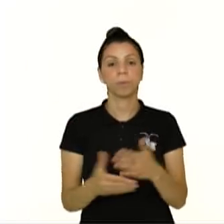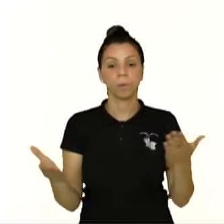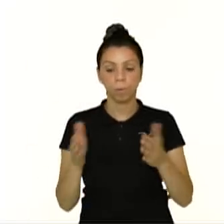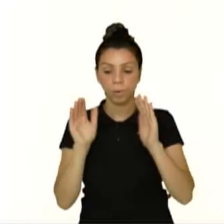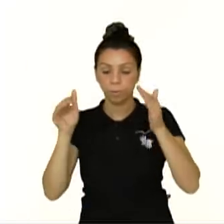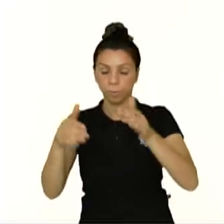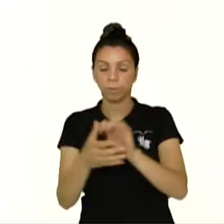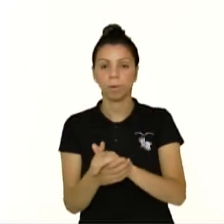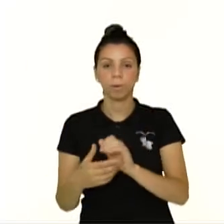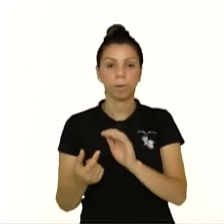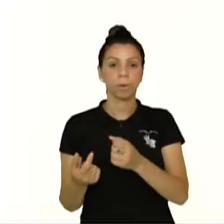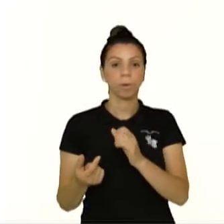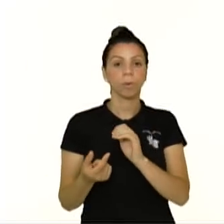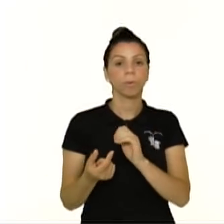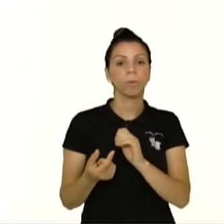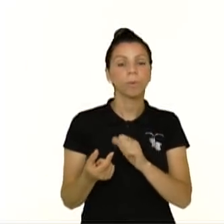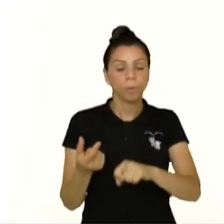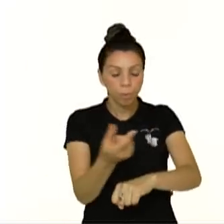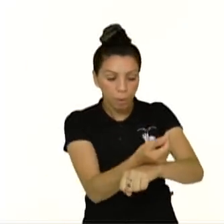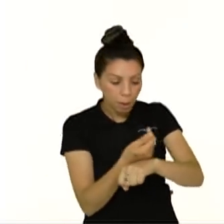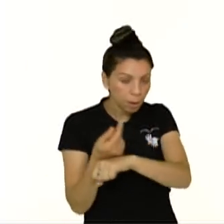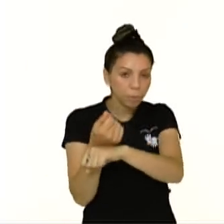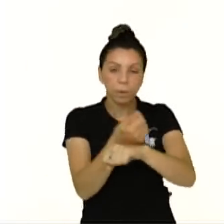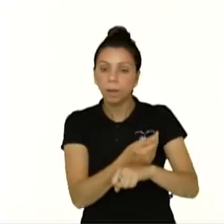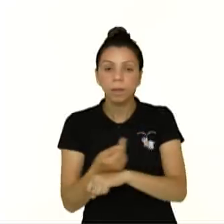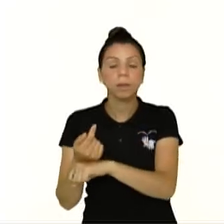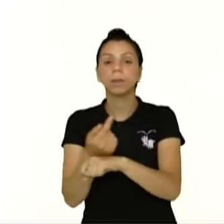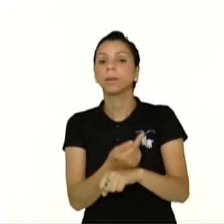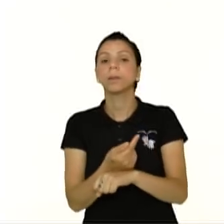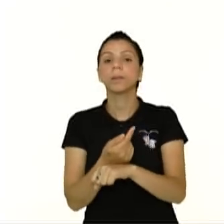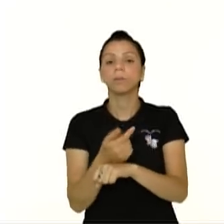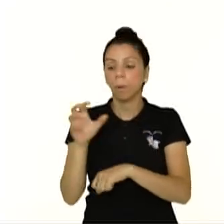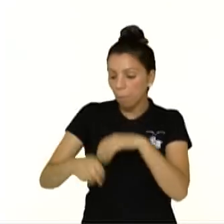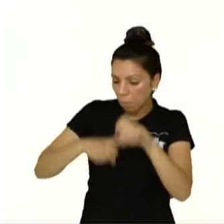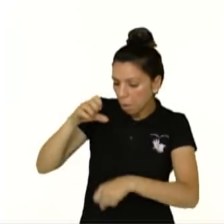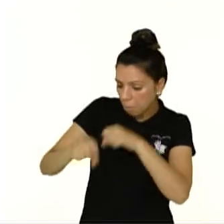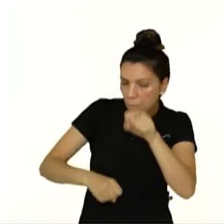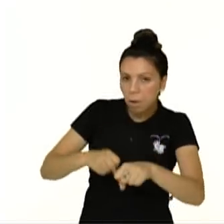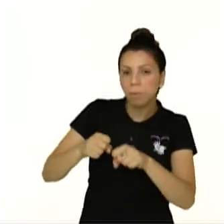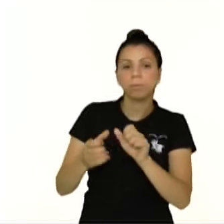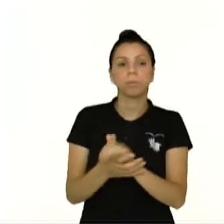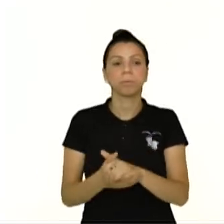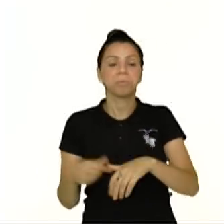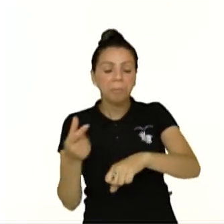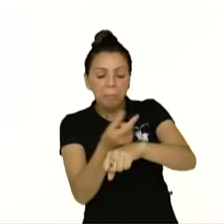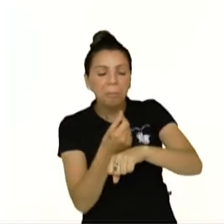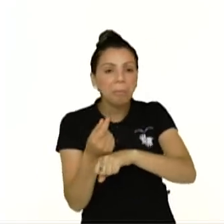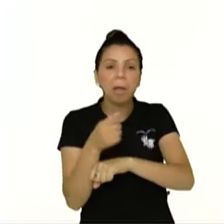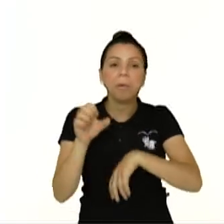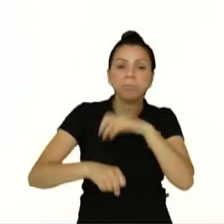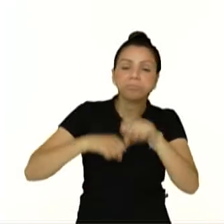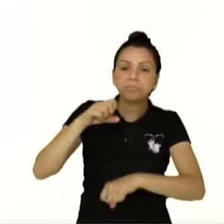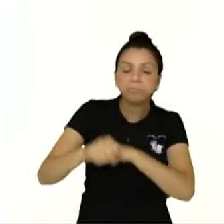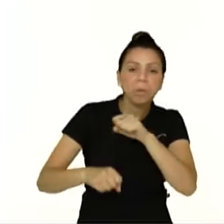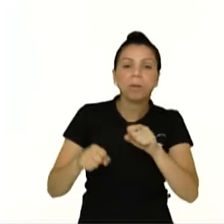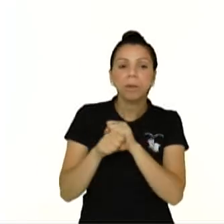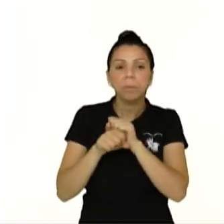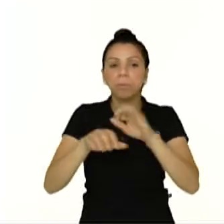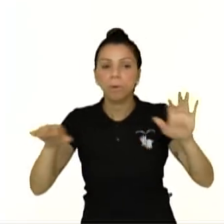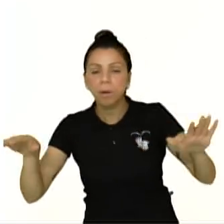capitalismo monopolista enquanto precursor do imperialismo. Capitalismo monopolista, o que vem a ser